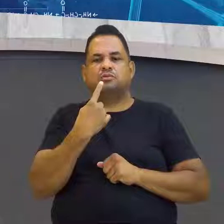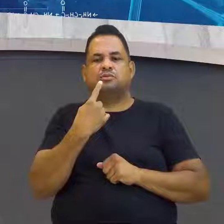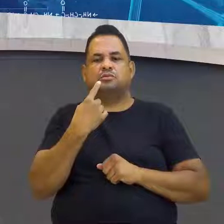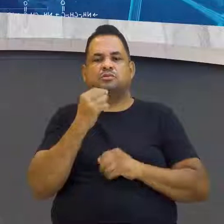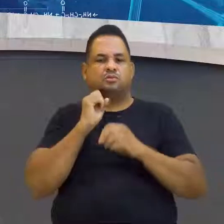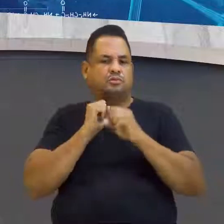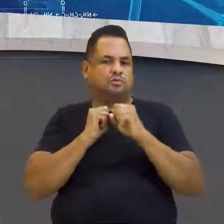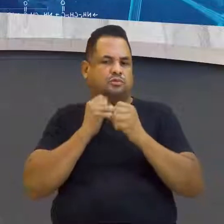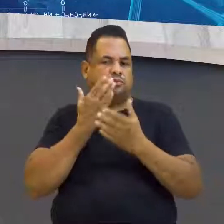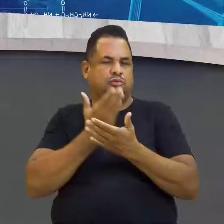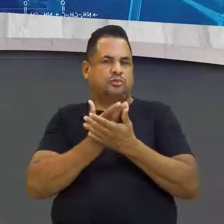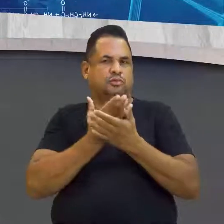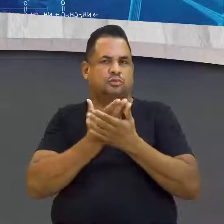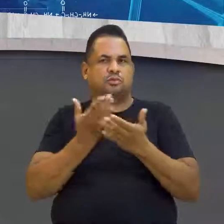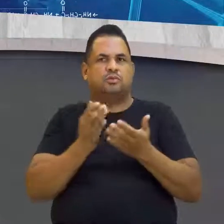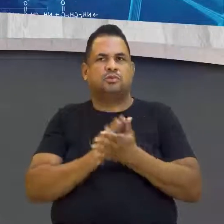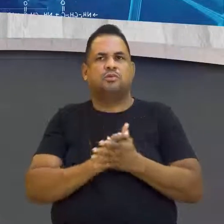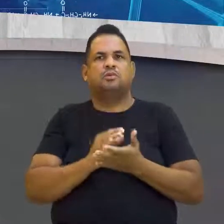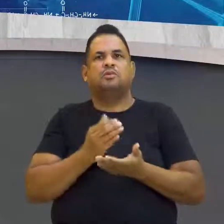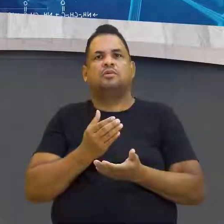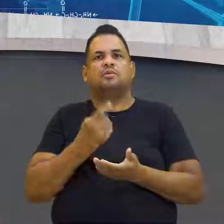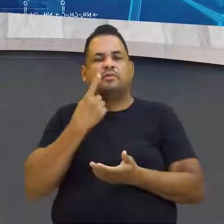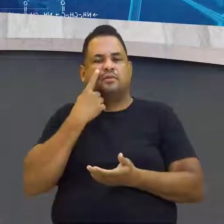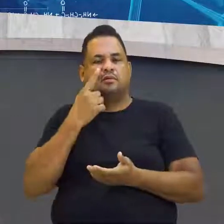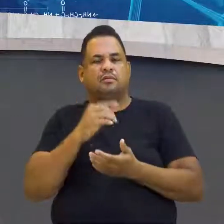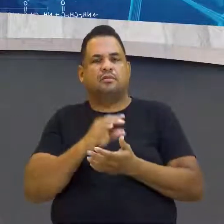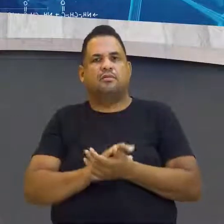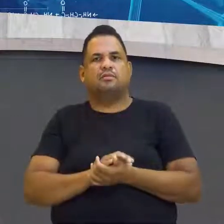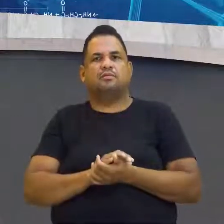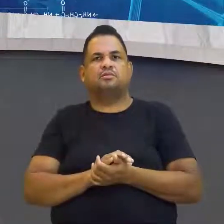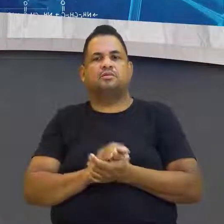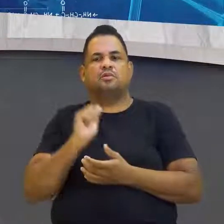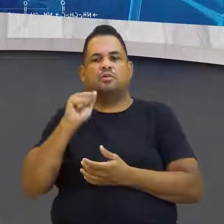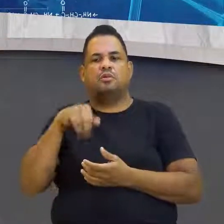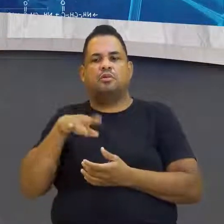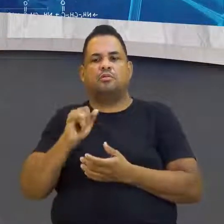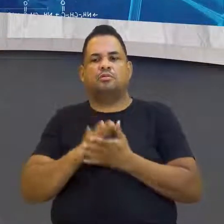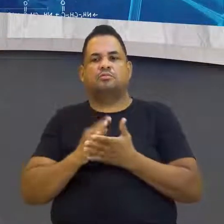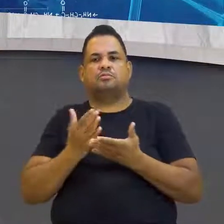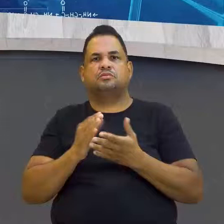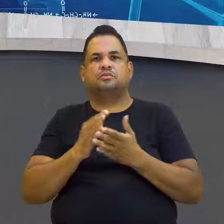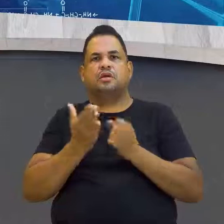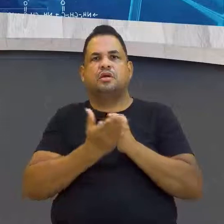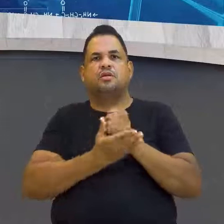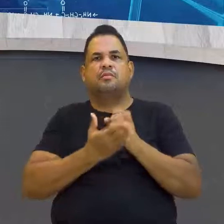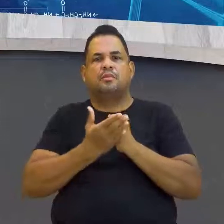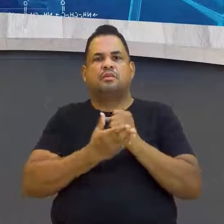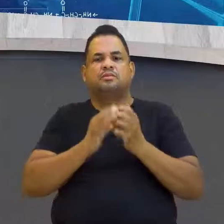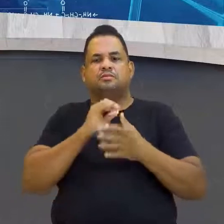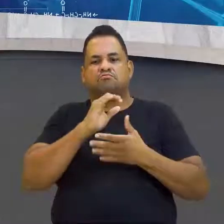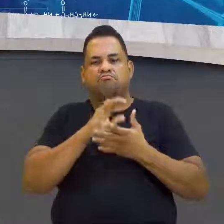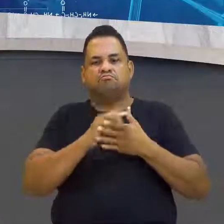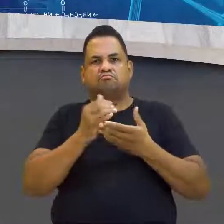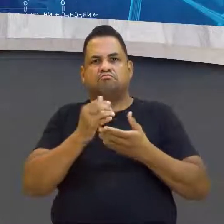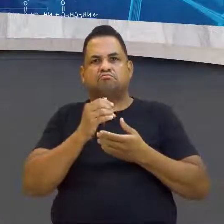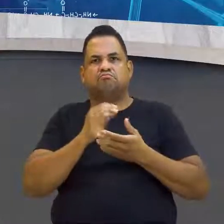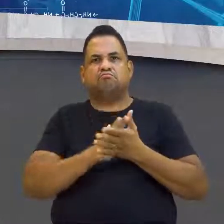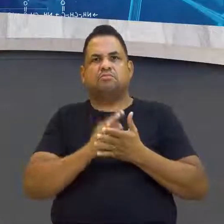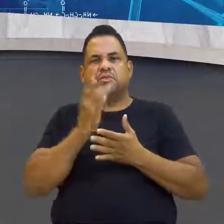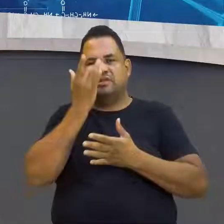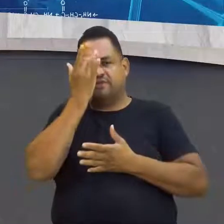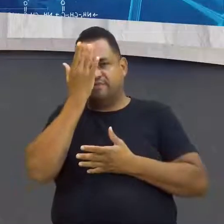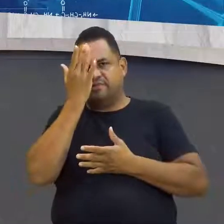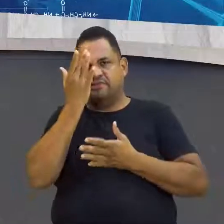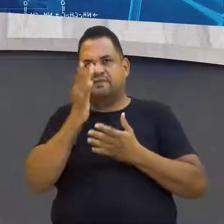vimos que o hidróxido de amônio ele é a única base volátil que existe. O que é volátil? É a